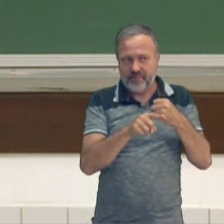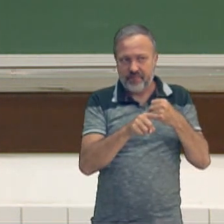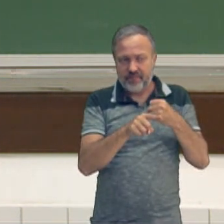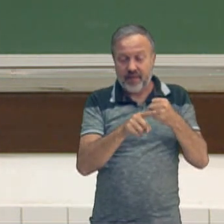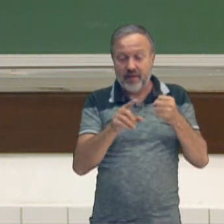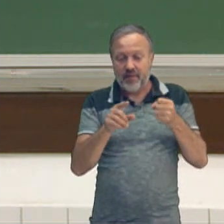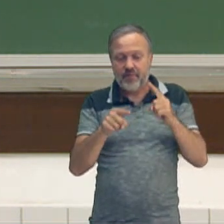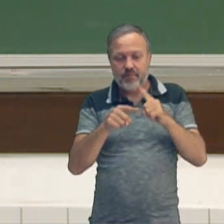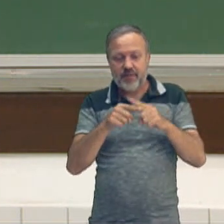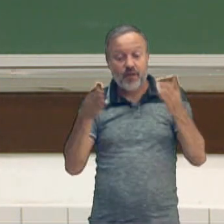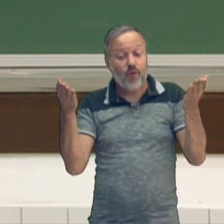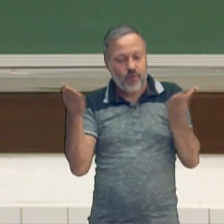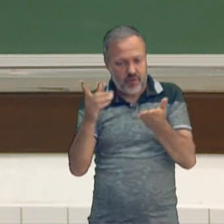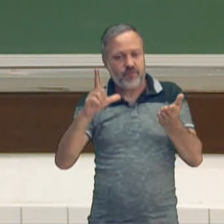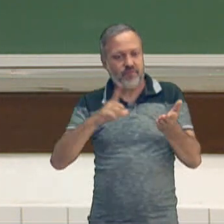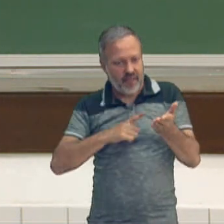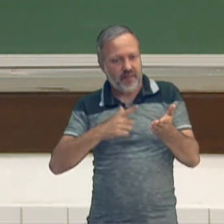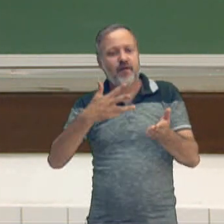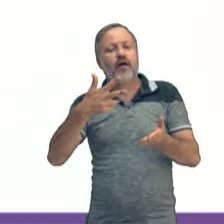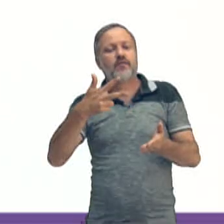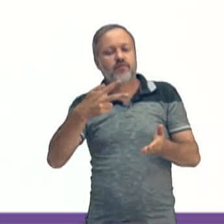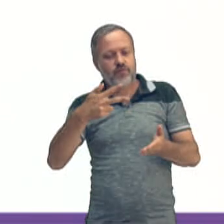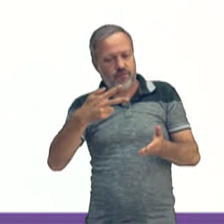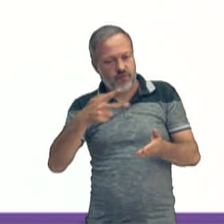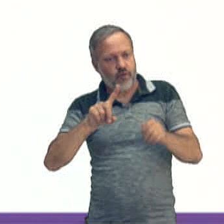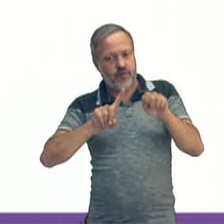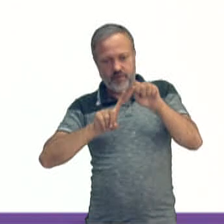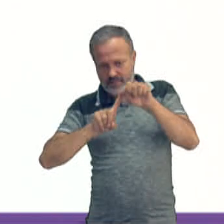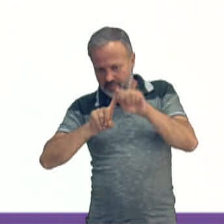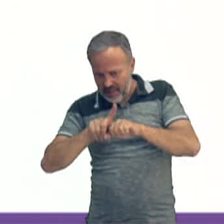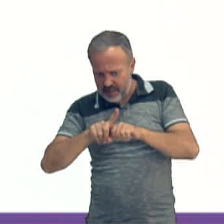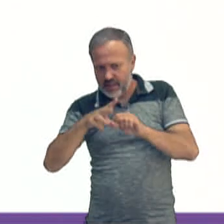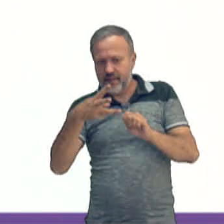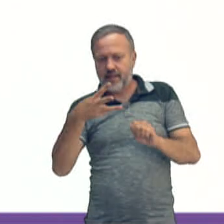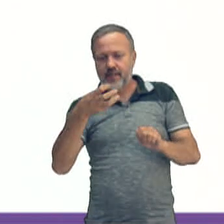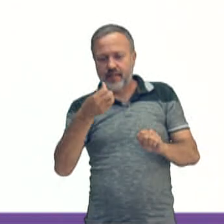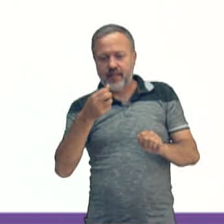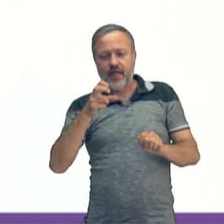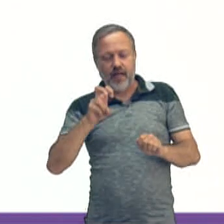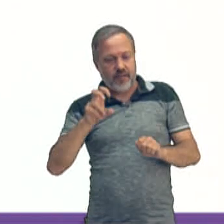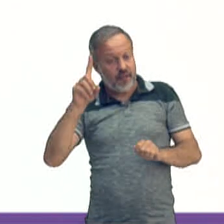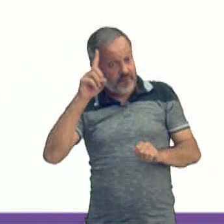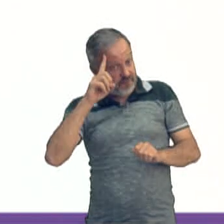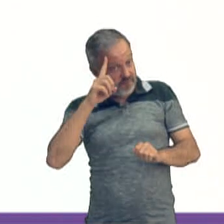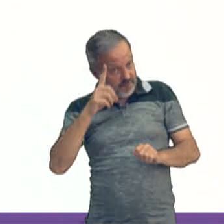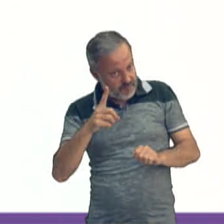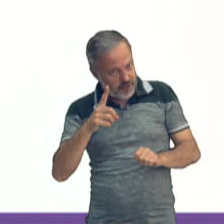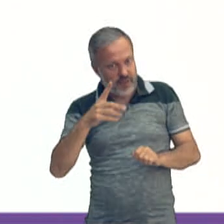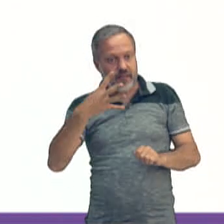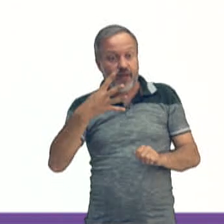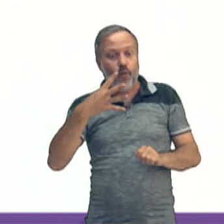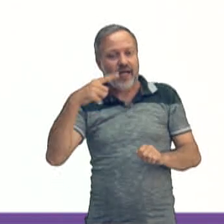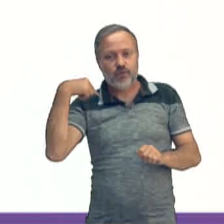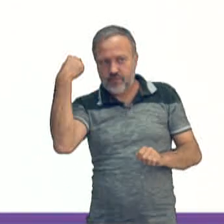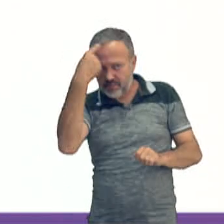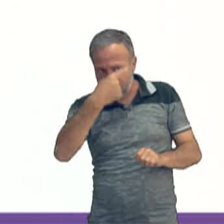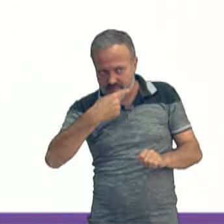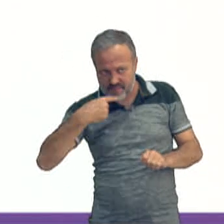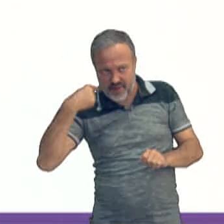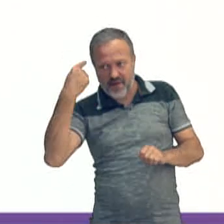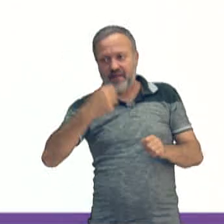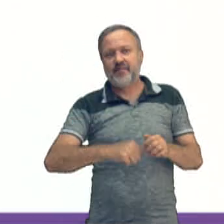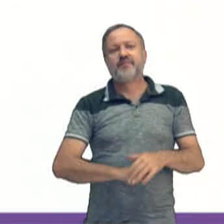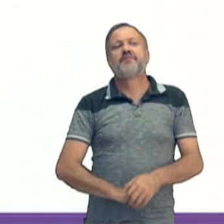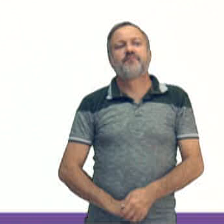Então, aqui temos duas representações. O calendário judeu, que foi feito a partir do calendário